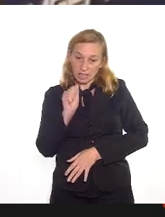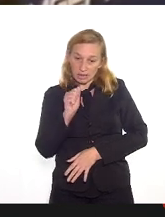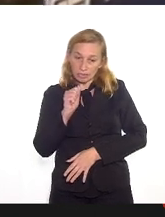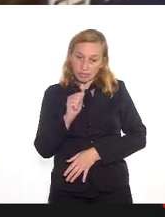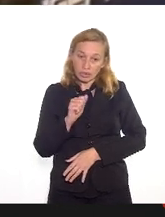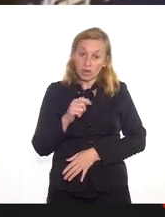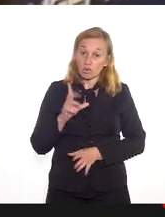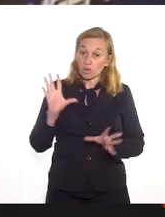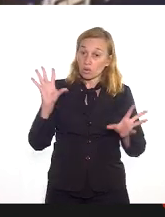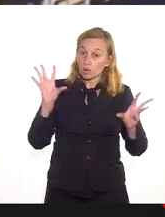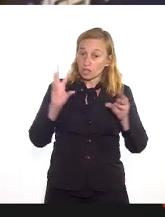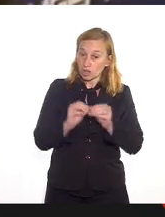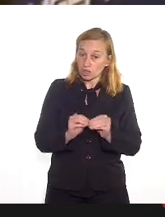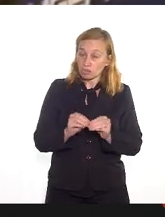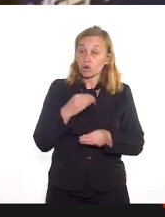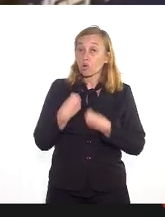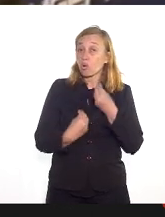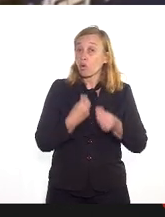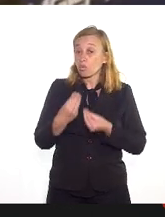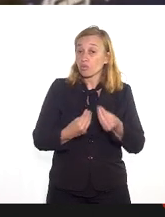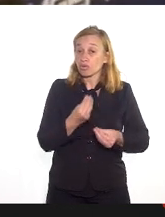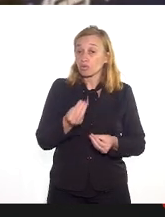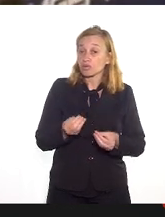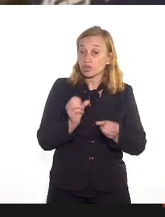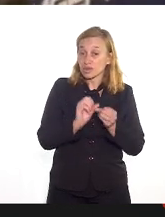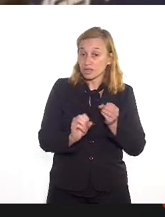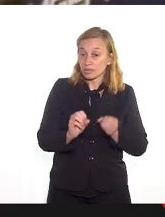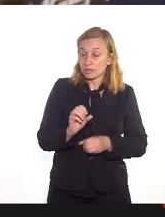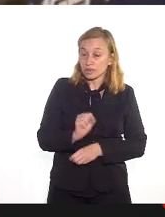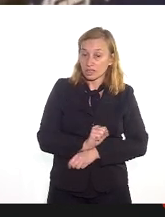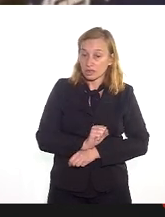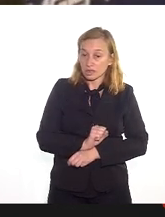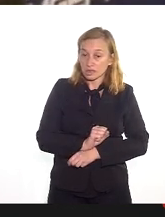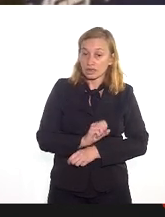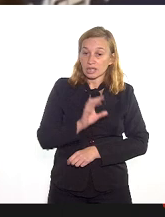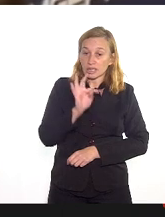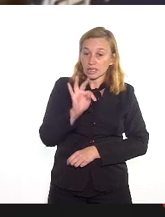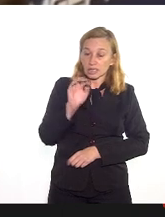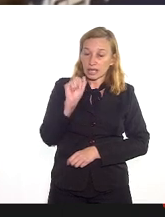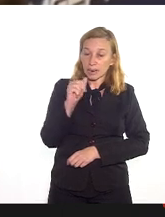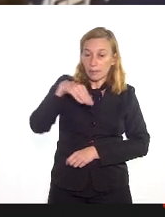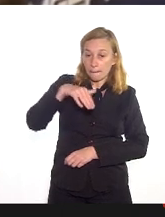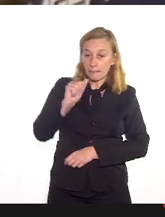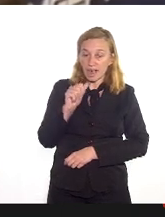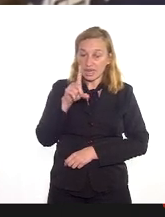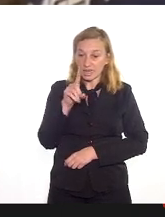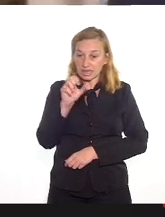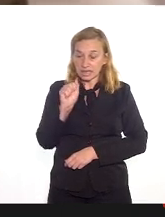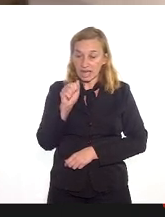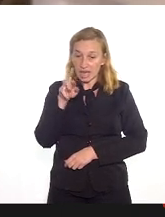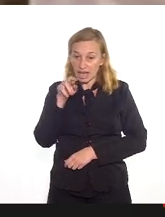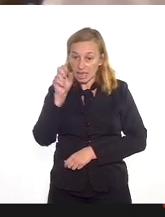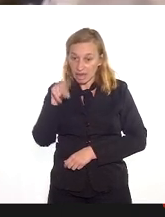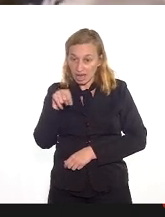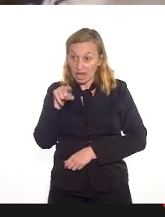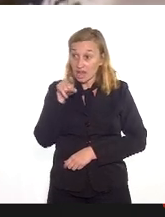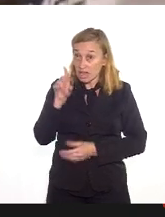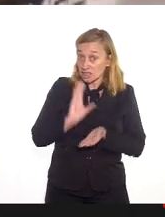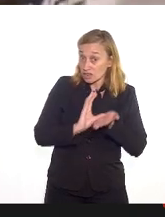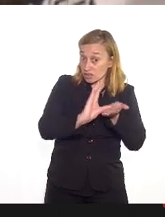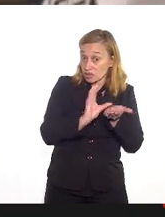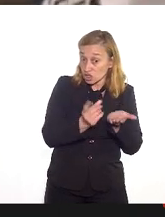vou exemplificar como é que nós fizemos nas fragatas classe Tamandaré. Esse é um investimento